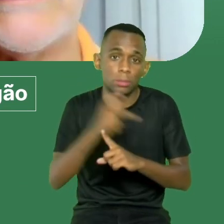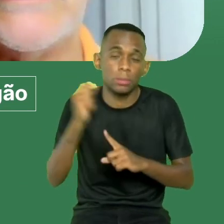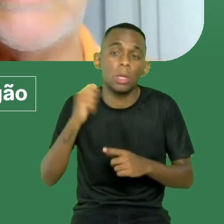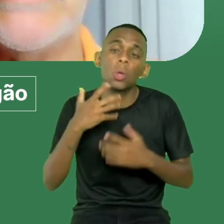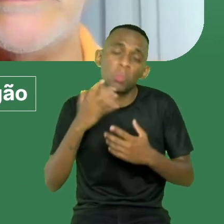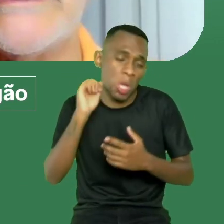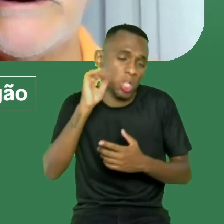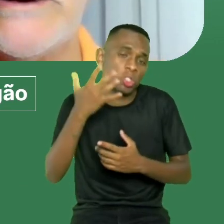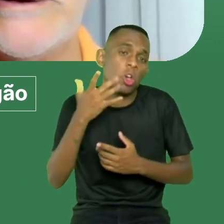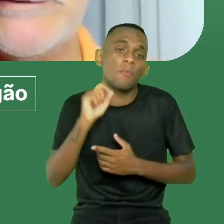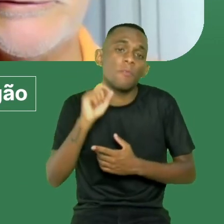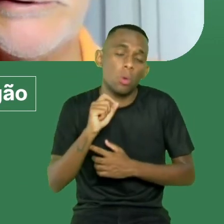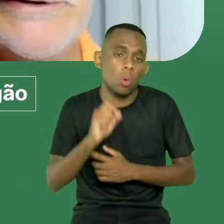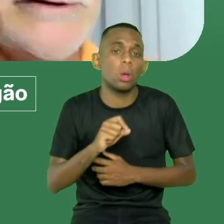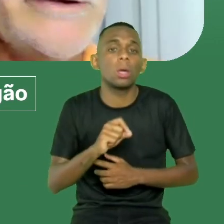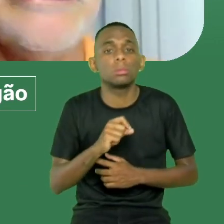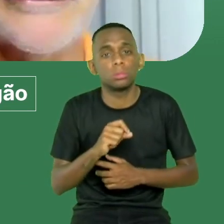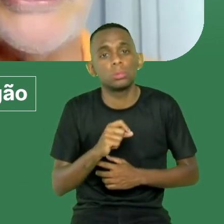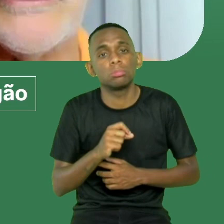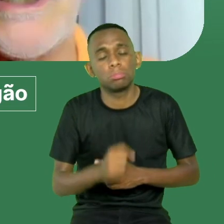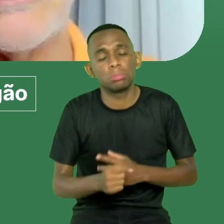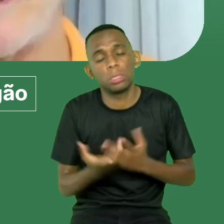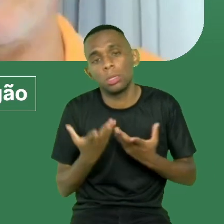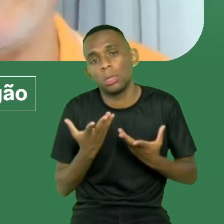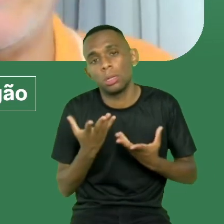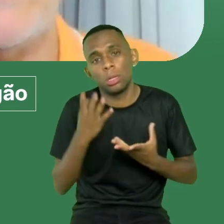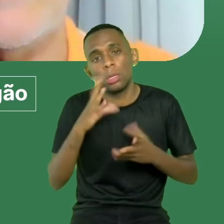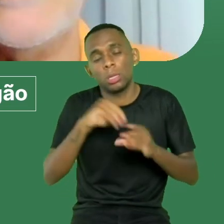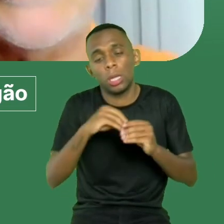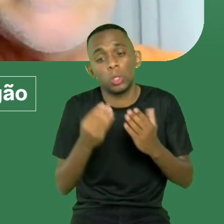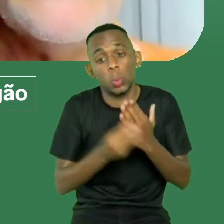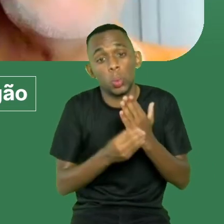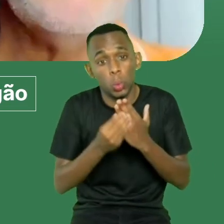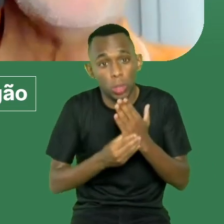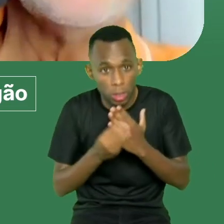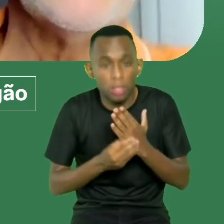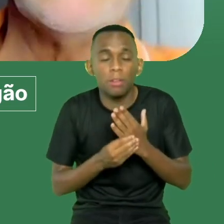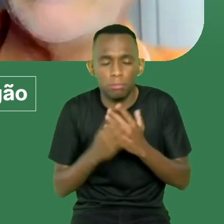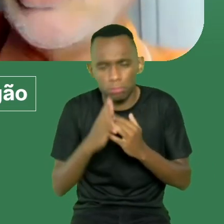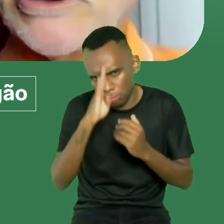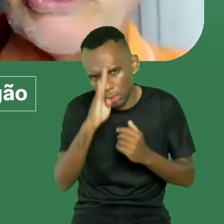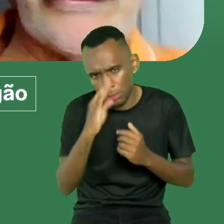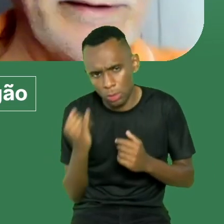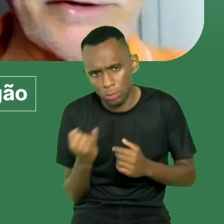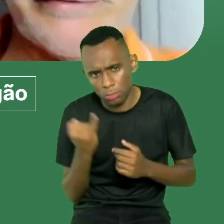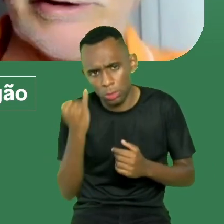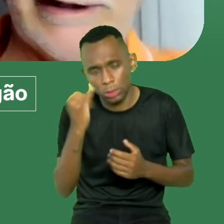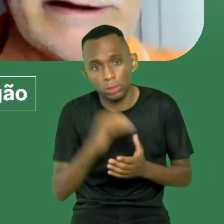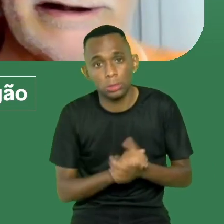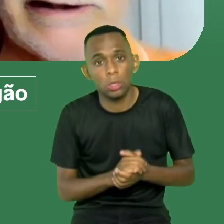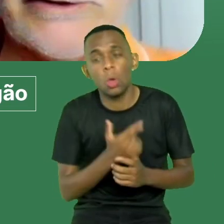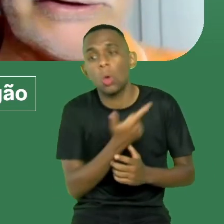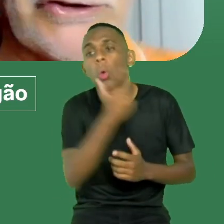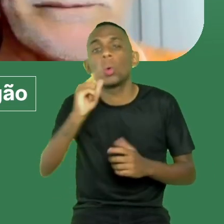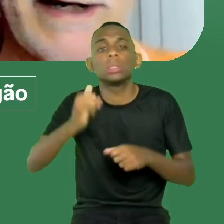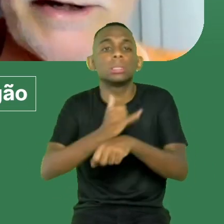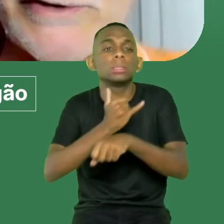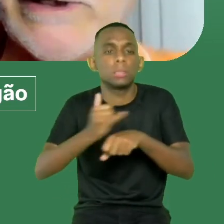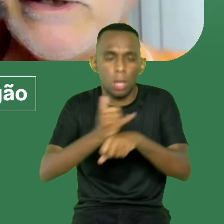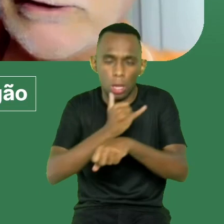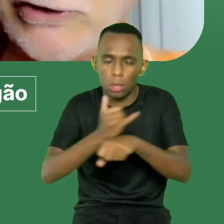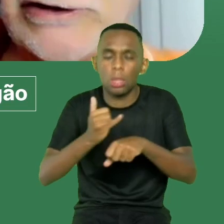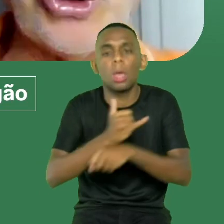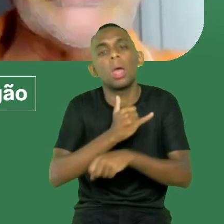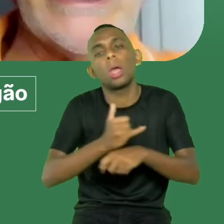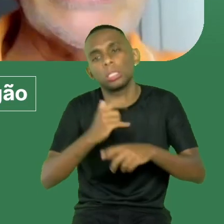colocá-lo nesse livro e que ele fosse o carro-chefe desse livro, né? Tem outras formas de violência aí nas outras